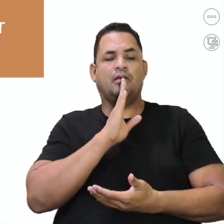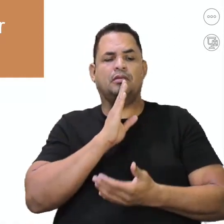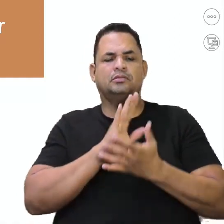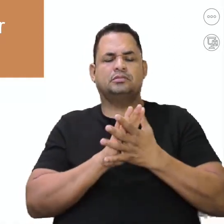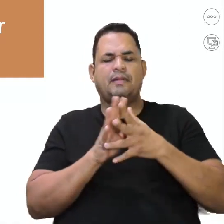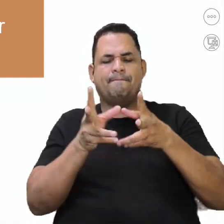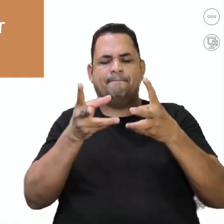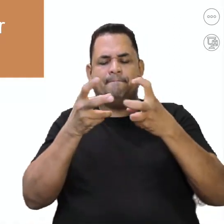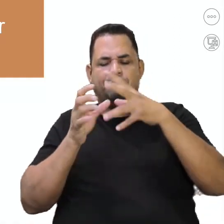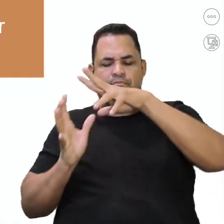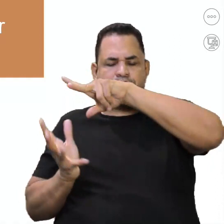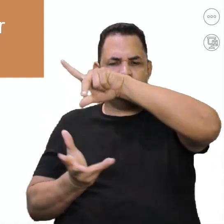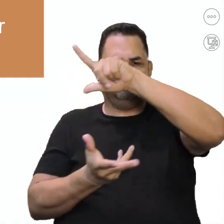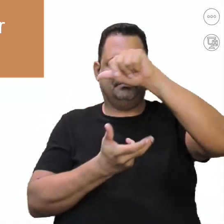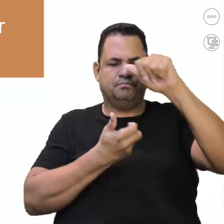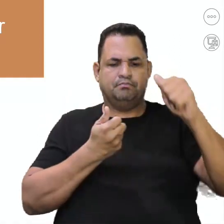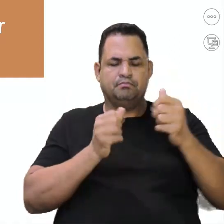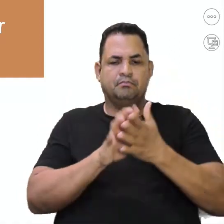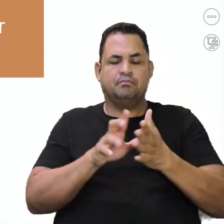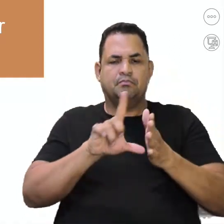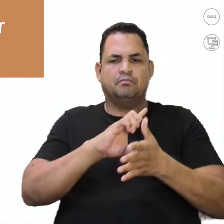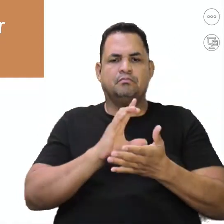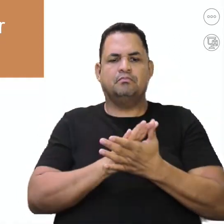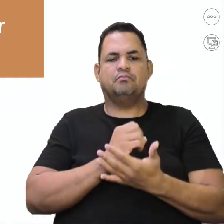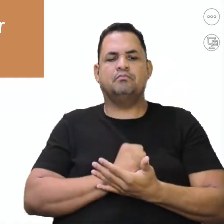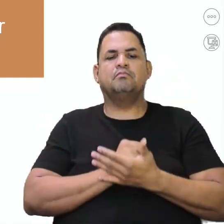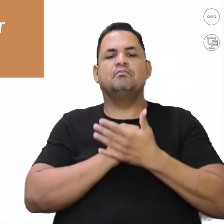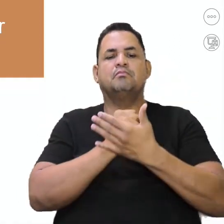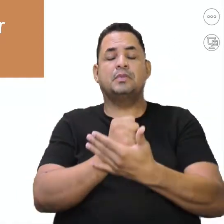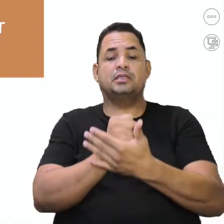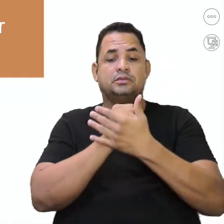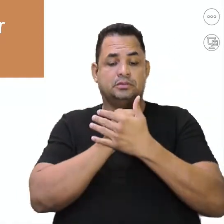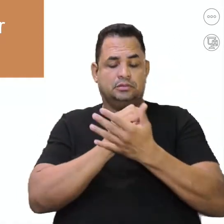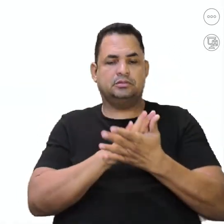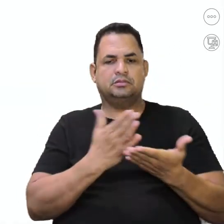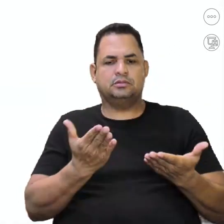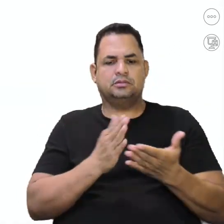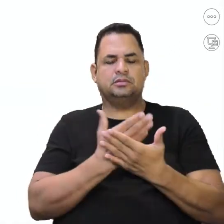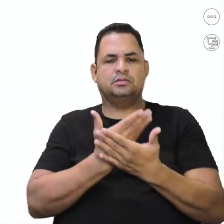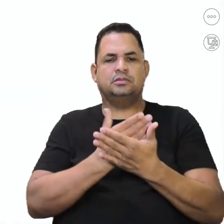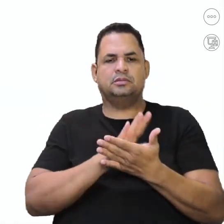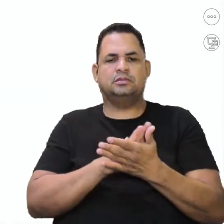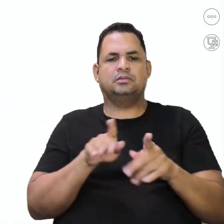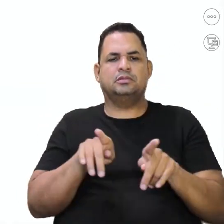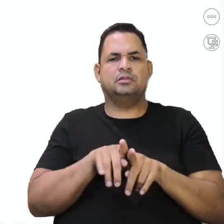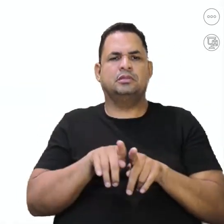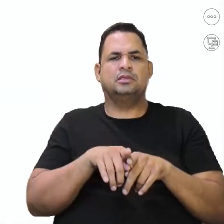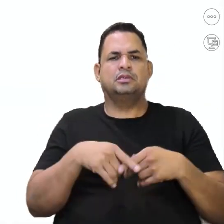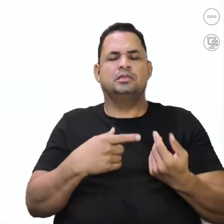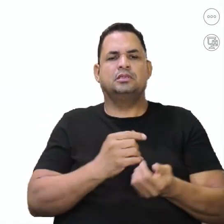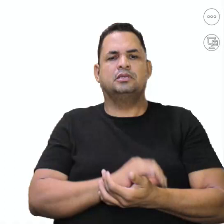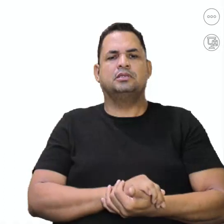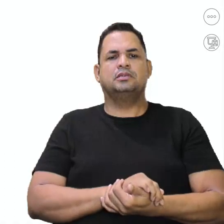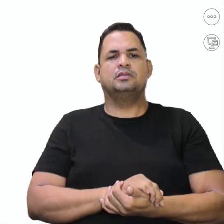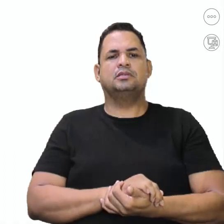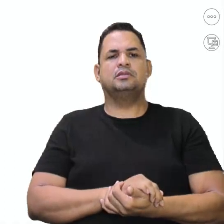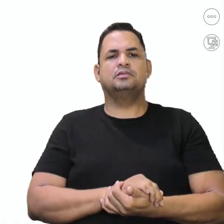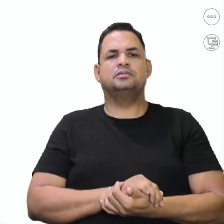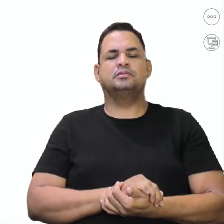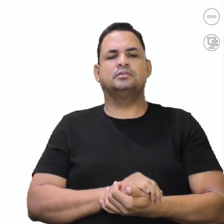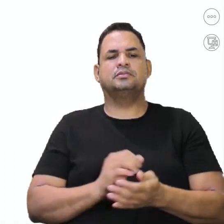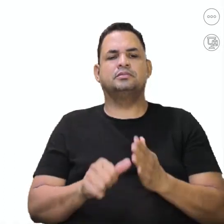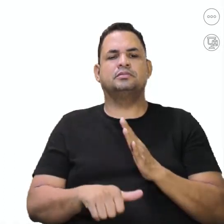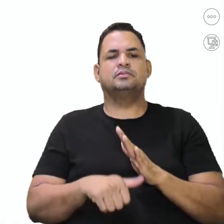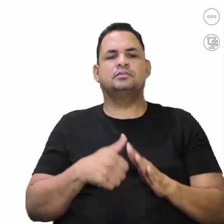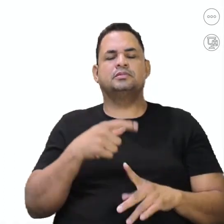conhecimento de mundo, o conhecimento prévio, vai ajudar muito vocês na interpretação também. Então, vamos lá, o nosso